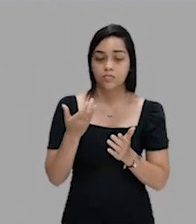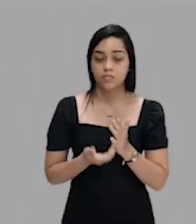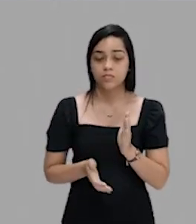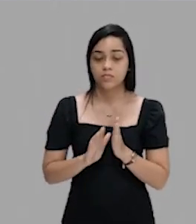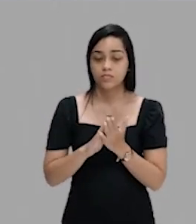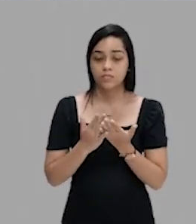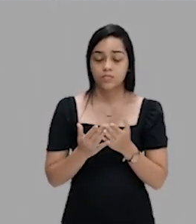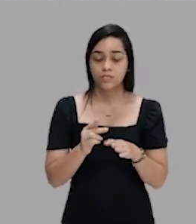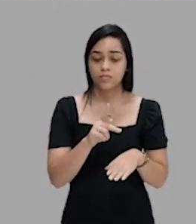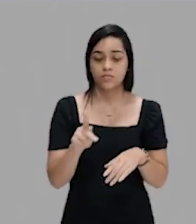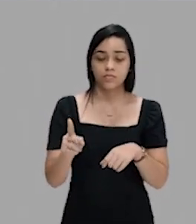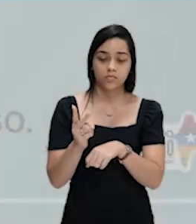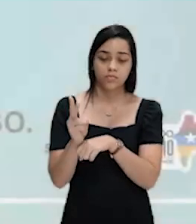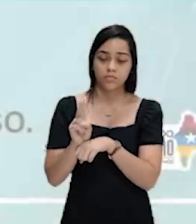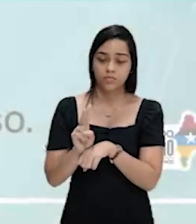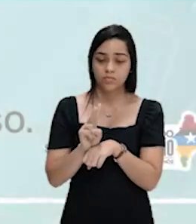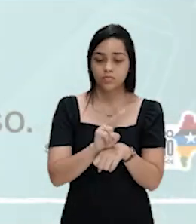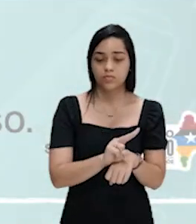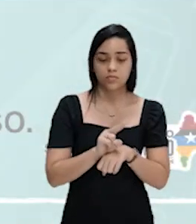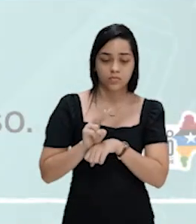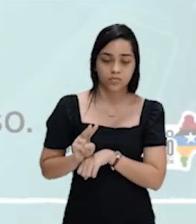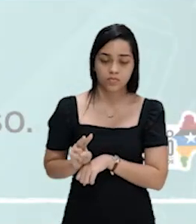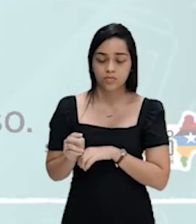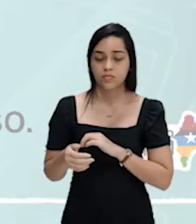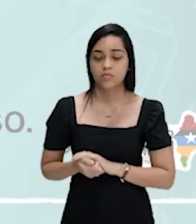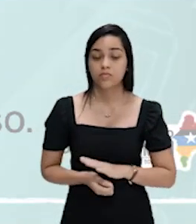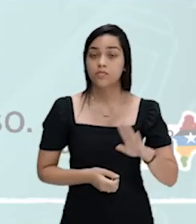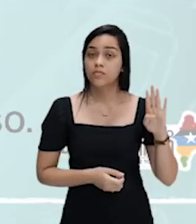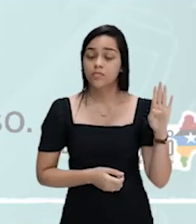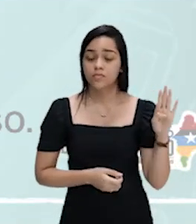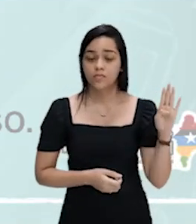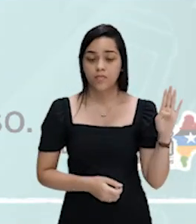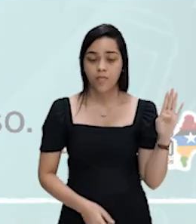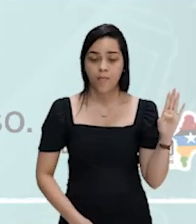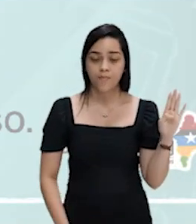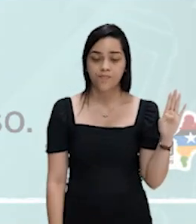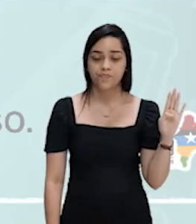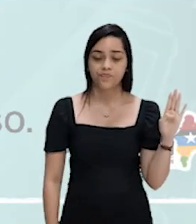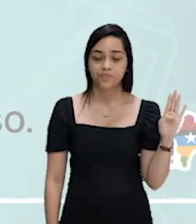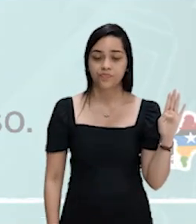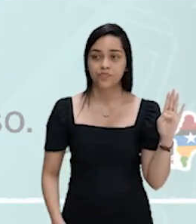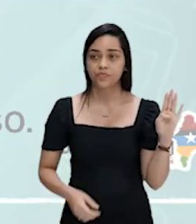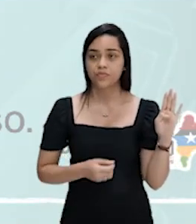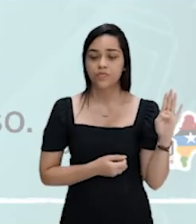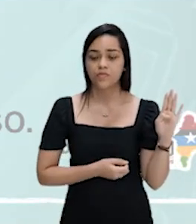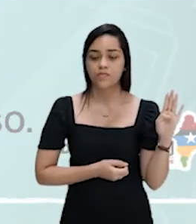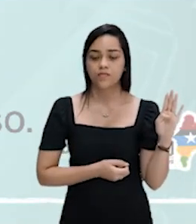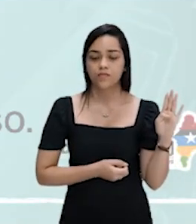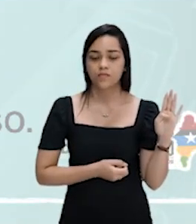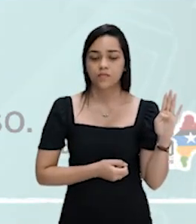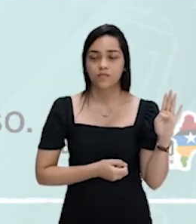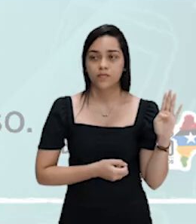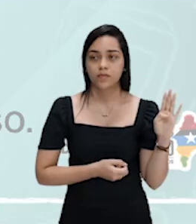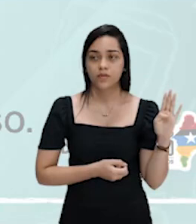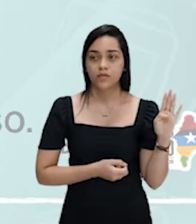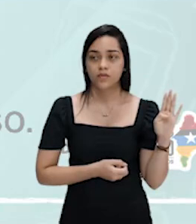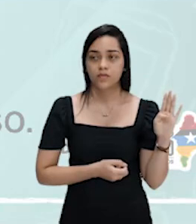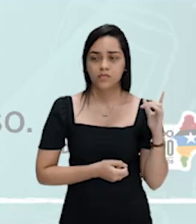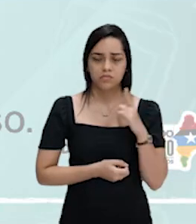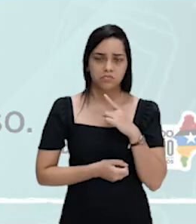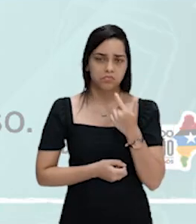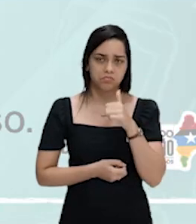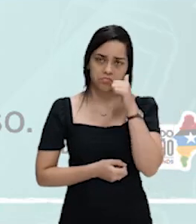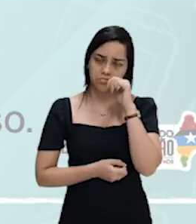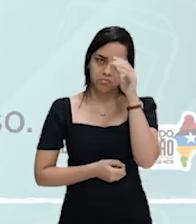o professor me emprestou letra B minha tia que adora uma fofoca meu Deus espalhou a notícia para o ar eu não tenho